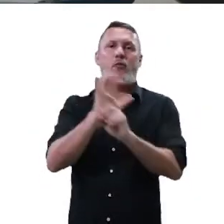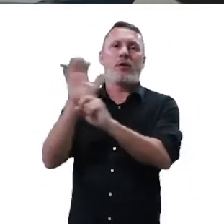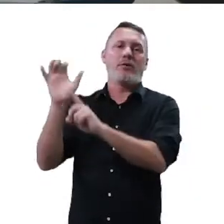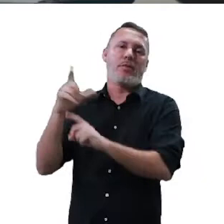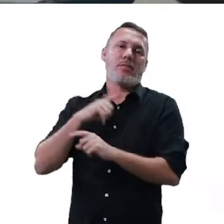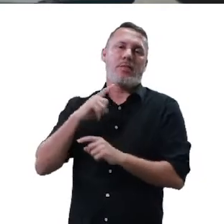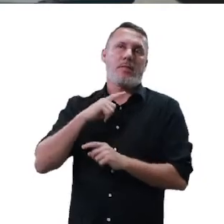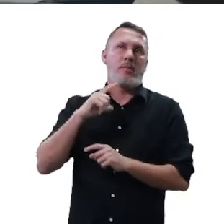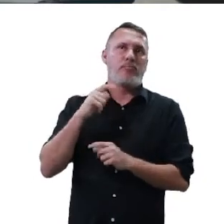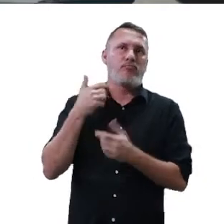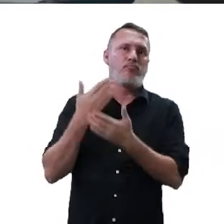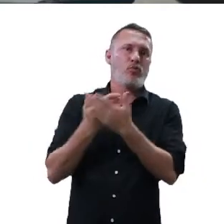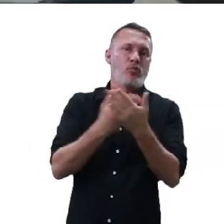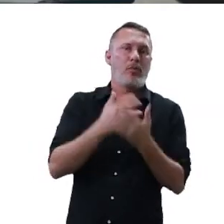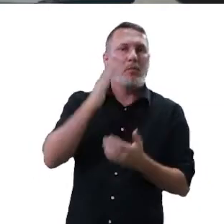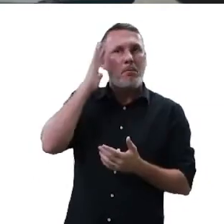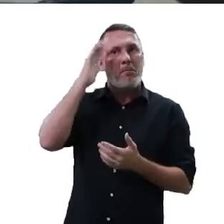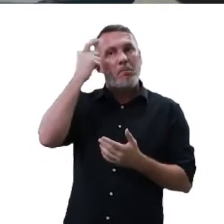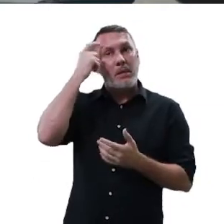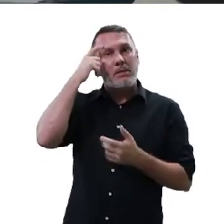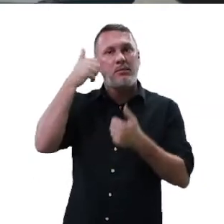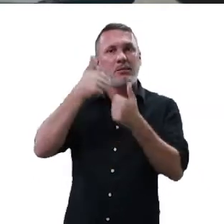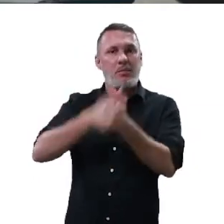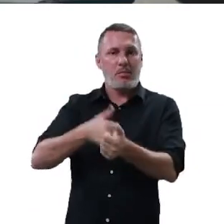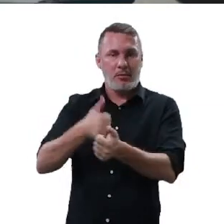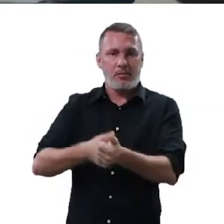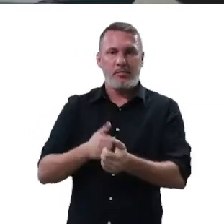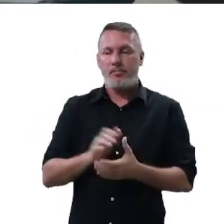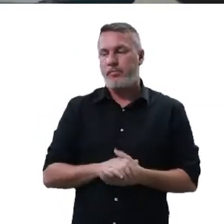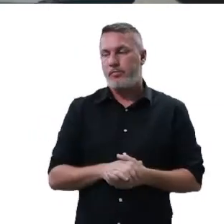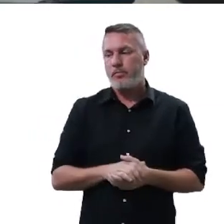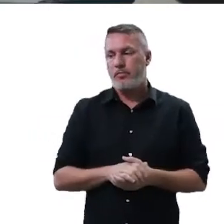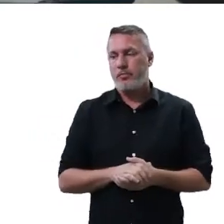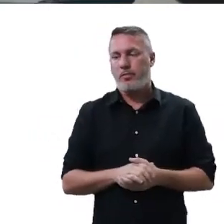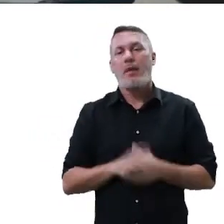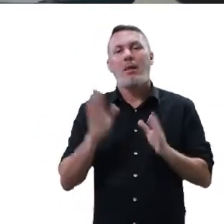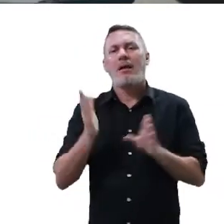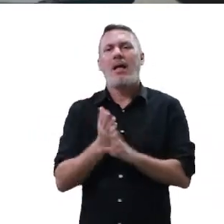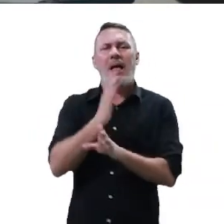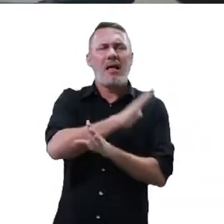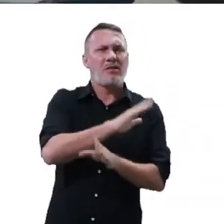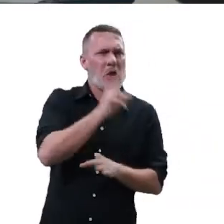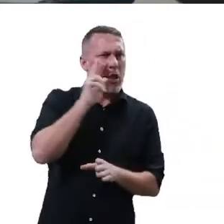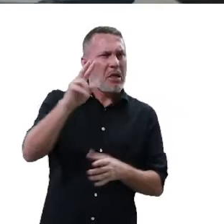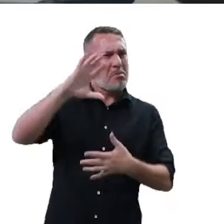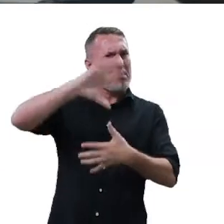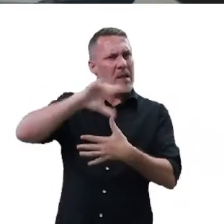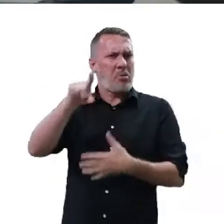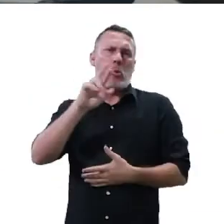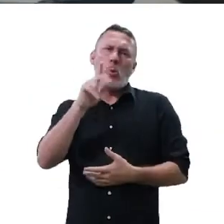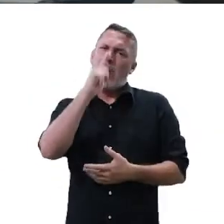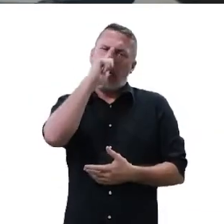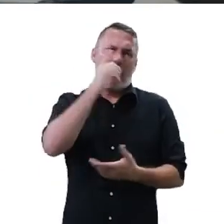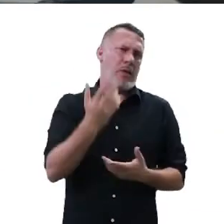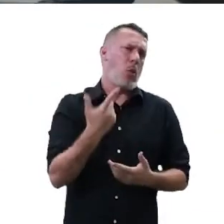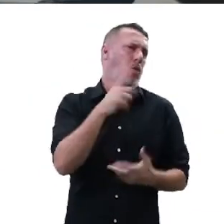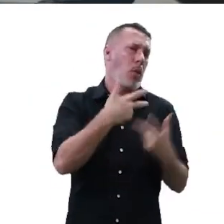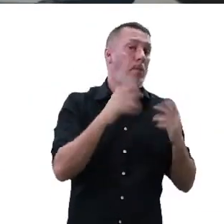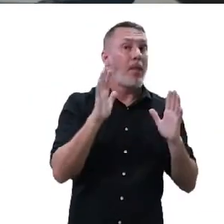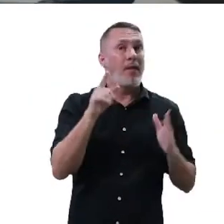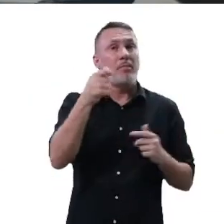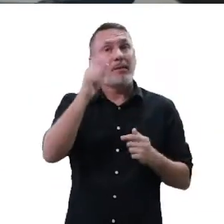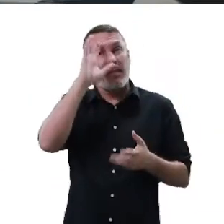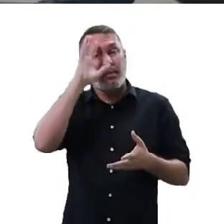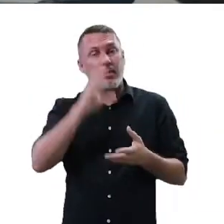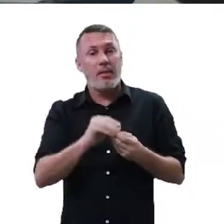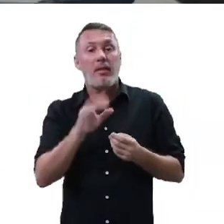à influência grega, ok? Então é importante a gente pensar isso aí, porque algumas cidades, mas essa cidade não é na Grécia, né? Essa